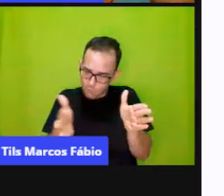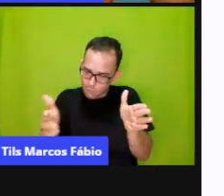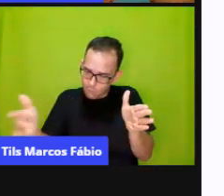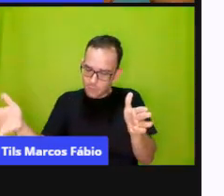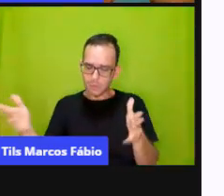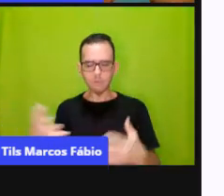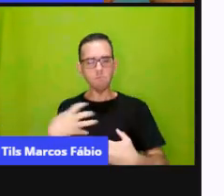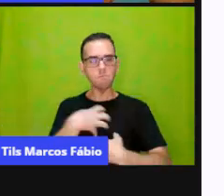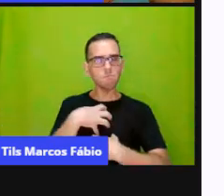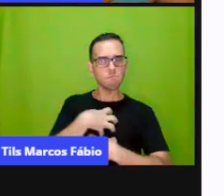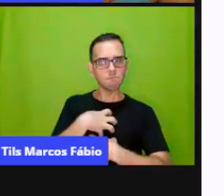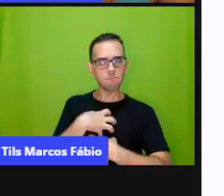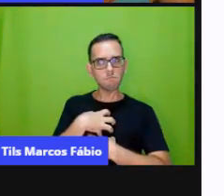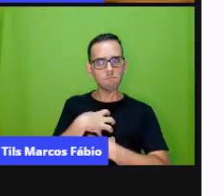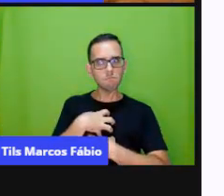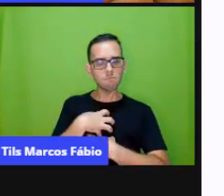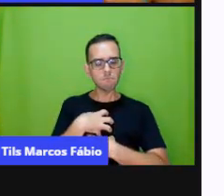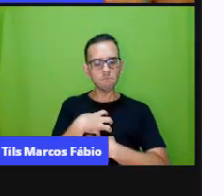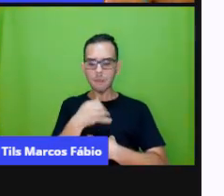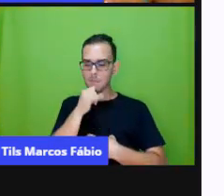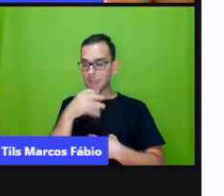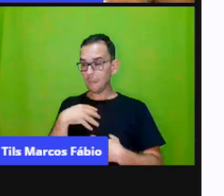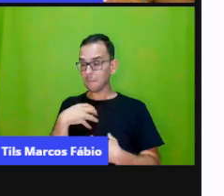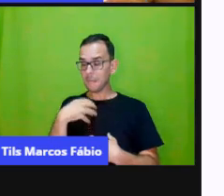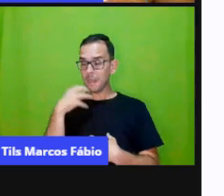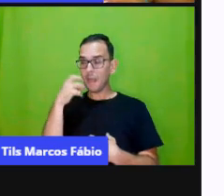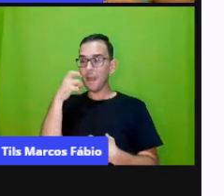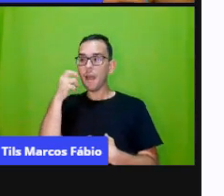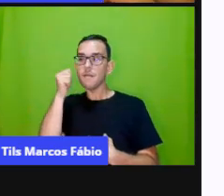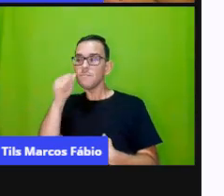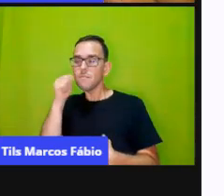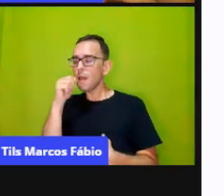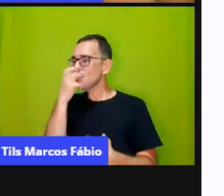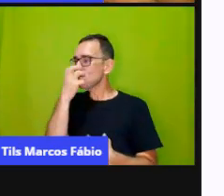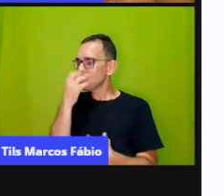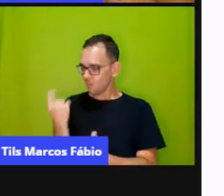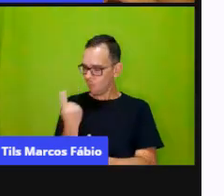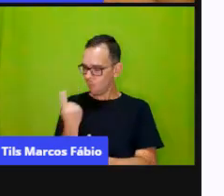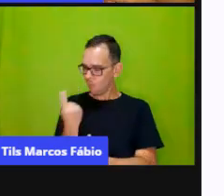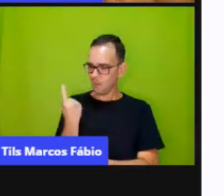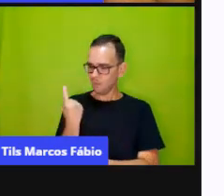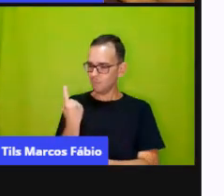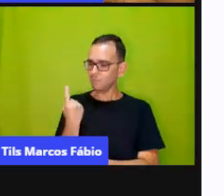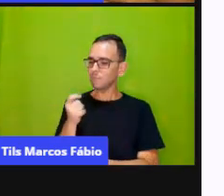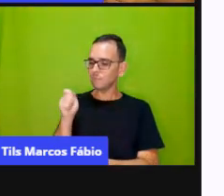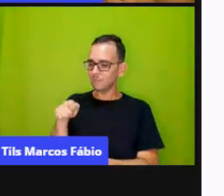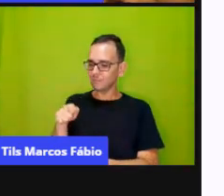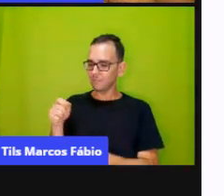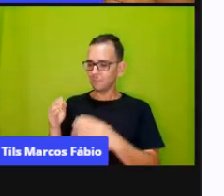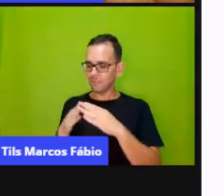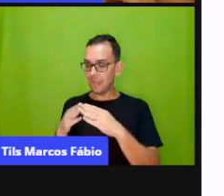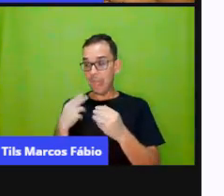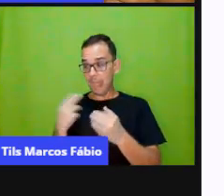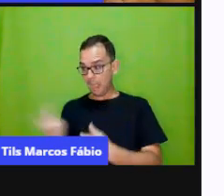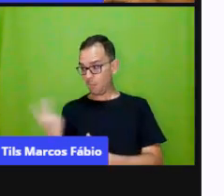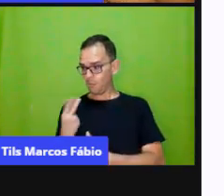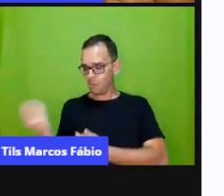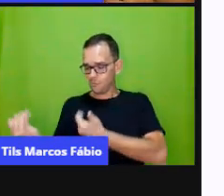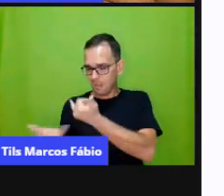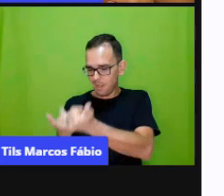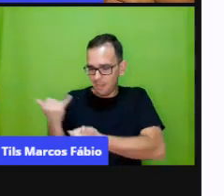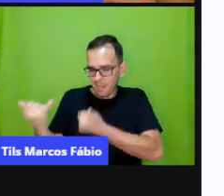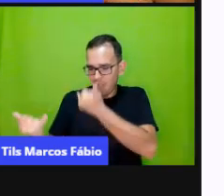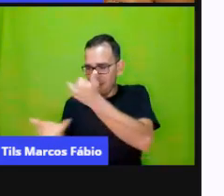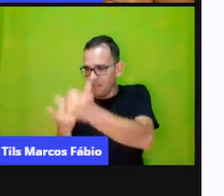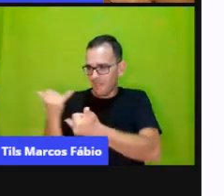situações em que, por exemplo, isso aqui a minha cachorra estava sozinha em casa e a gente brincando, né? Eu pedi uma pessoa